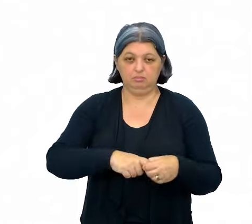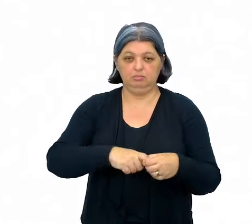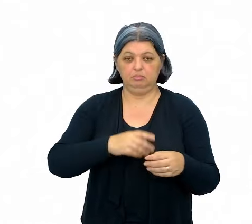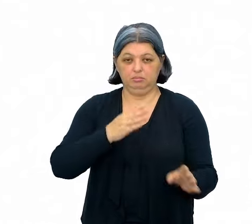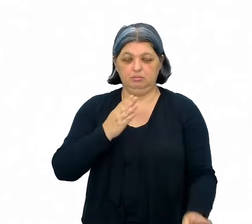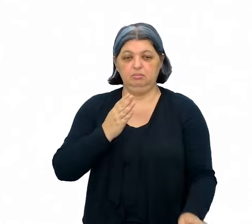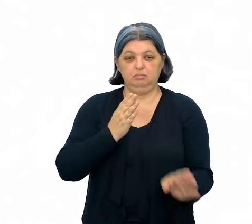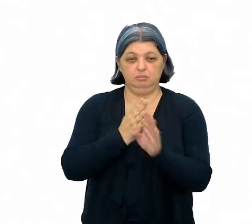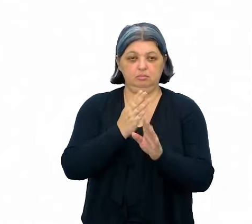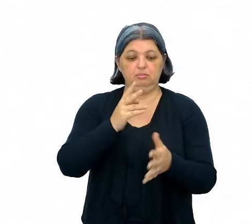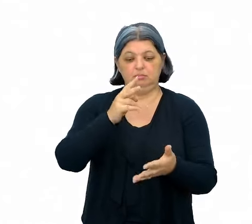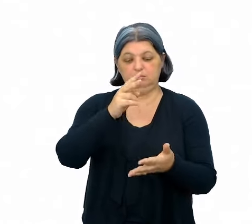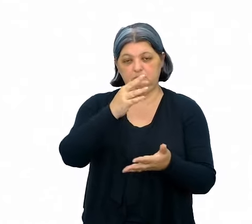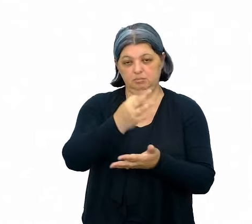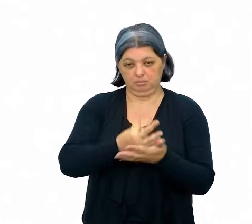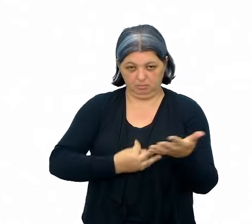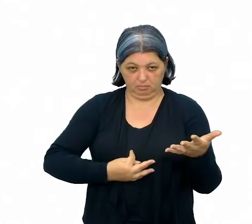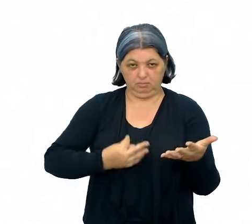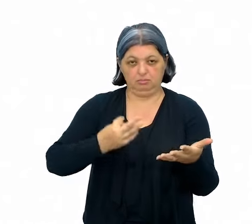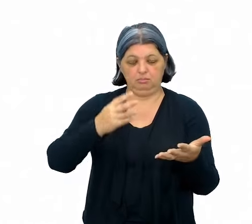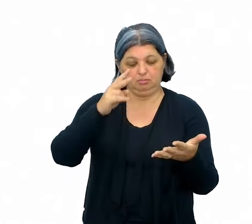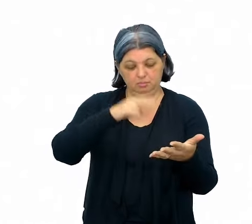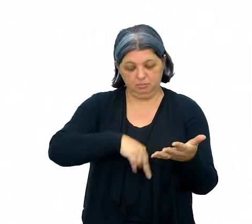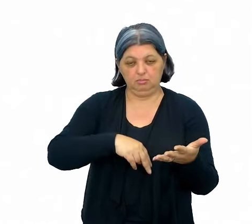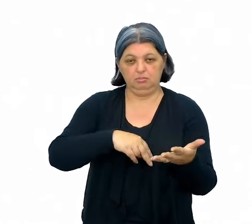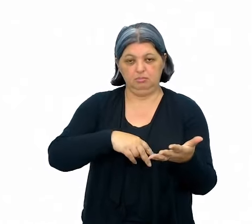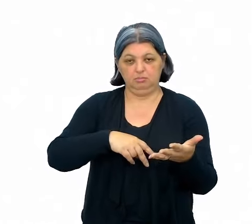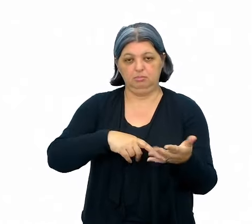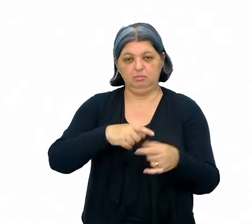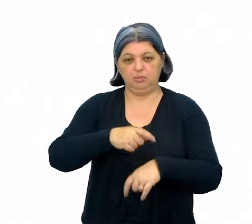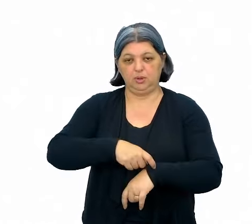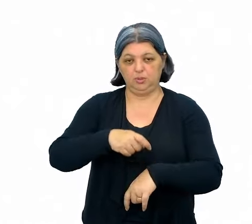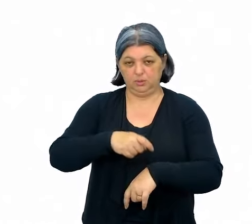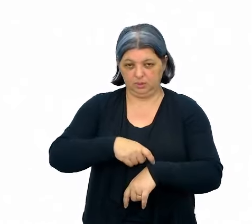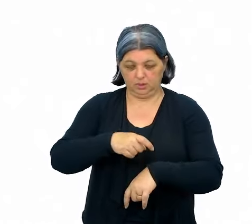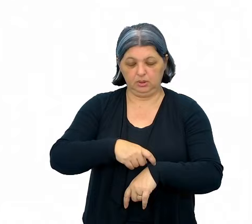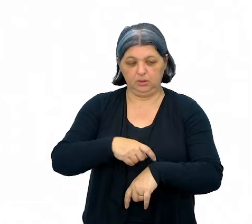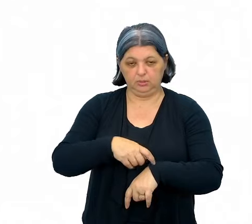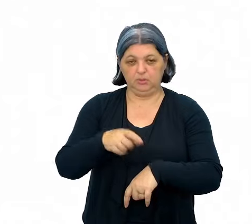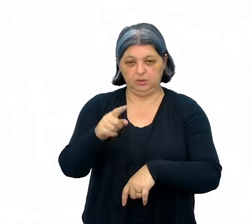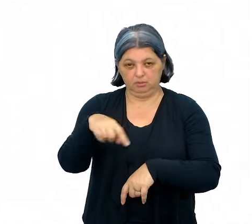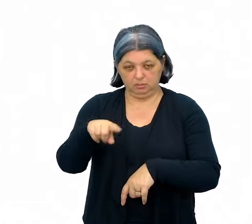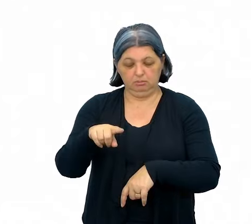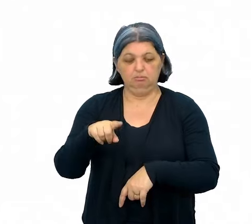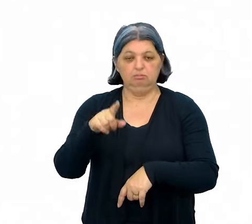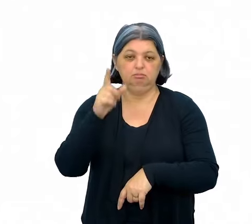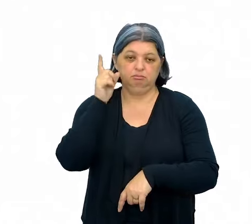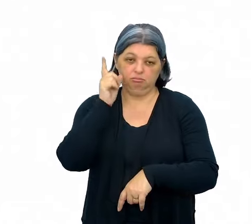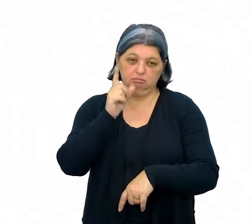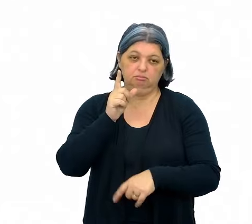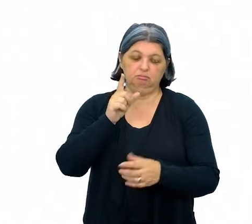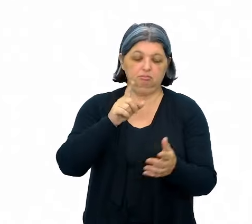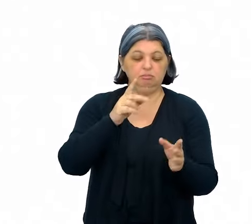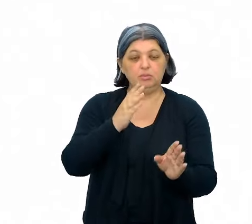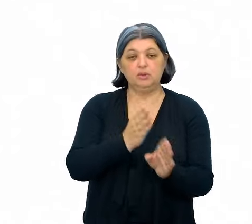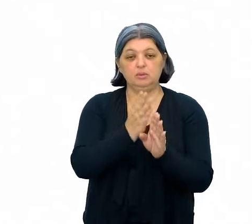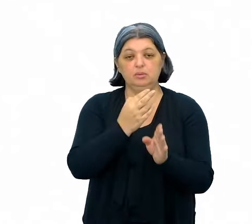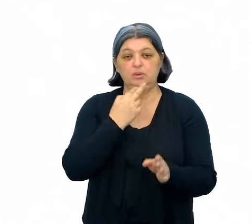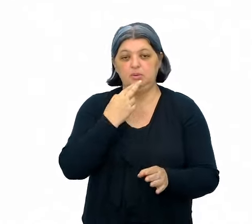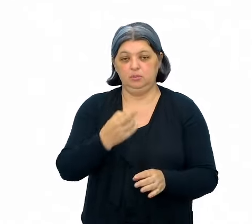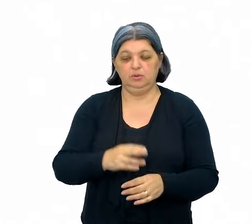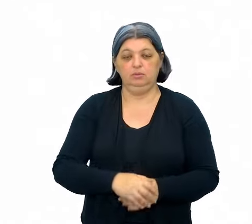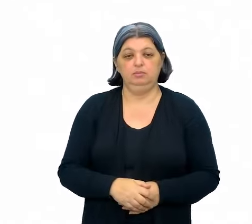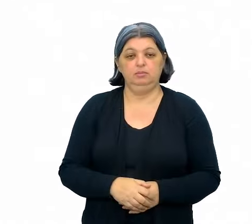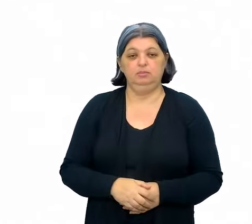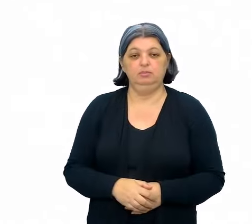sua resposta. Então, dê um tempo, desculpem, para que respondam. Em seguida,